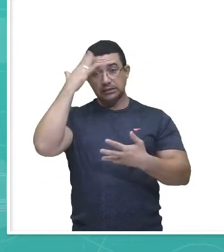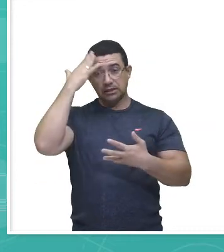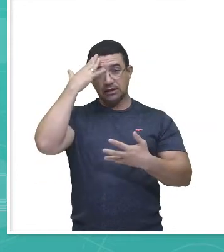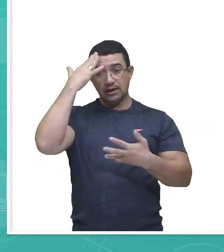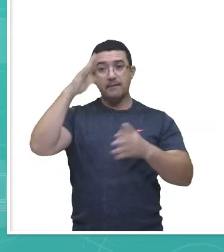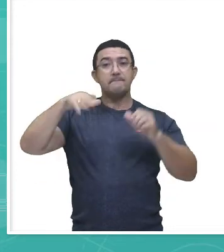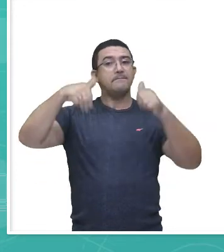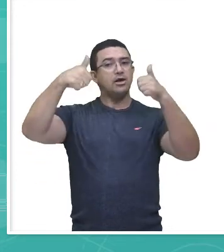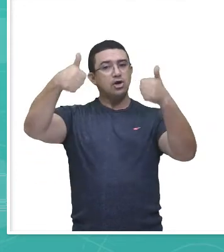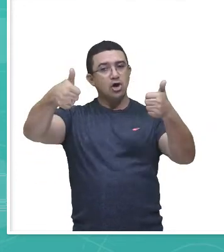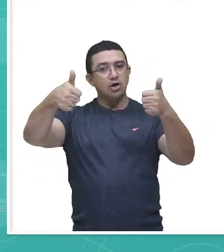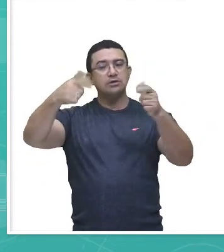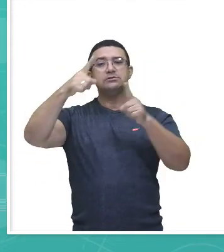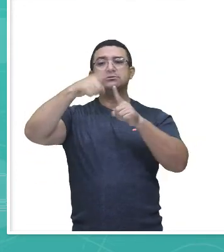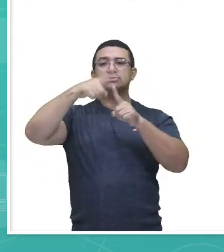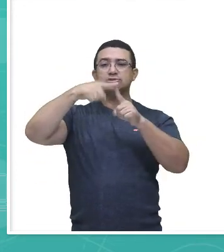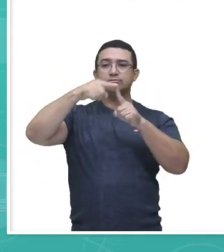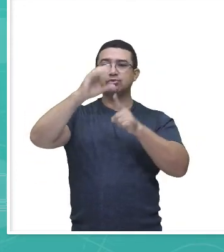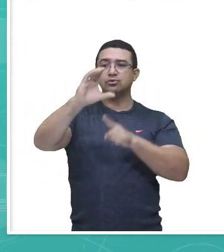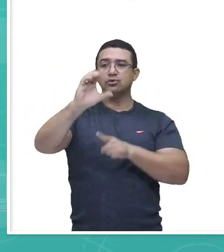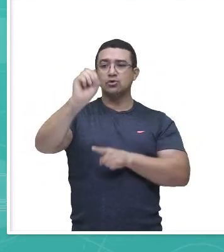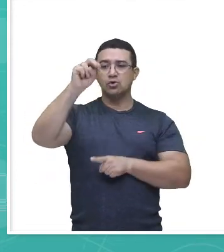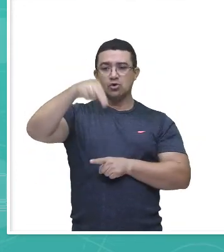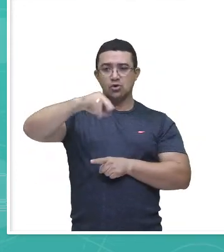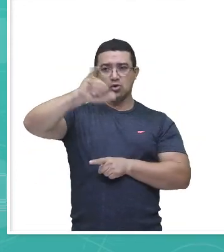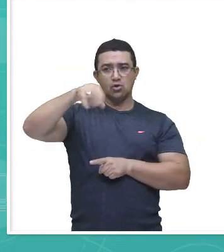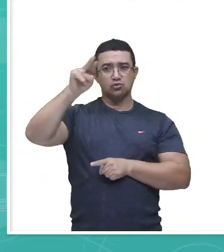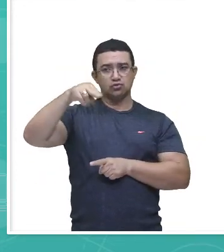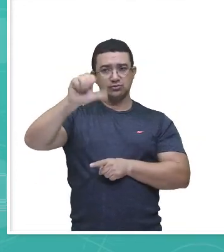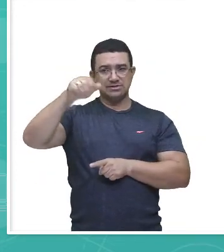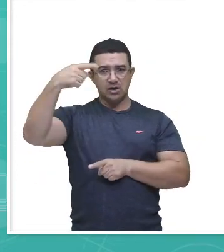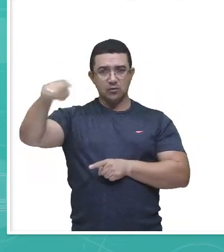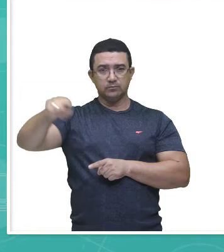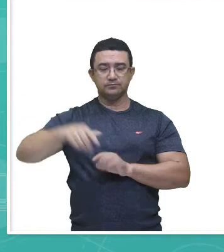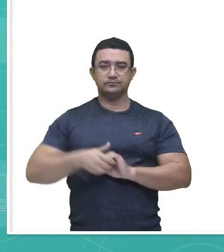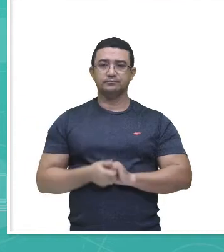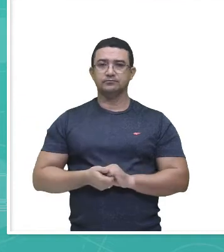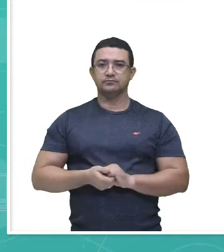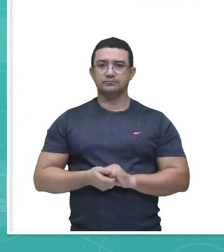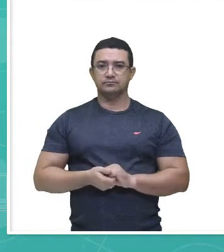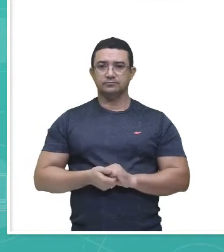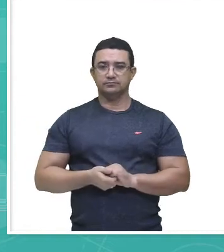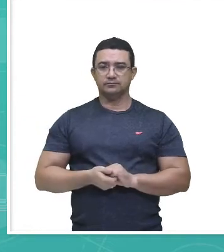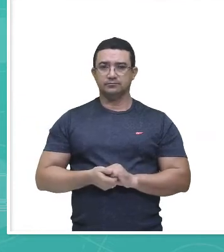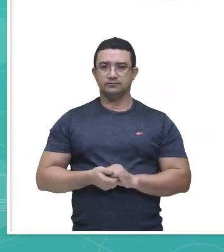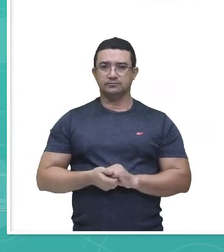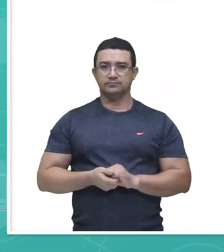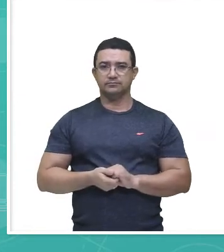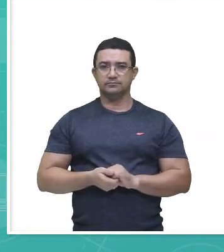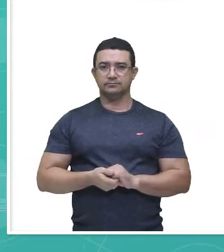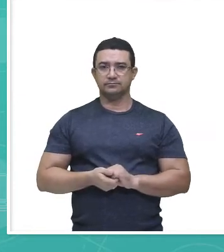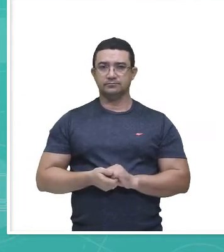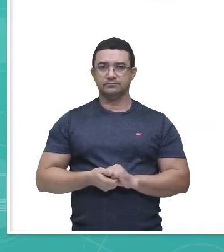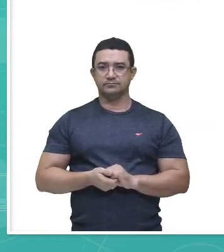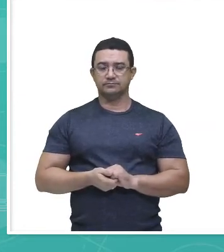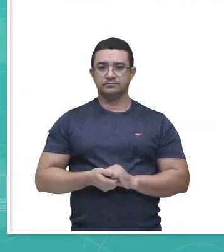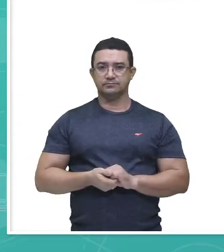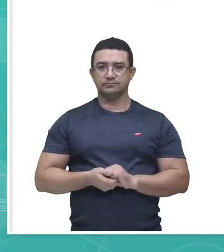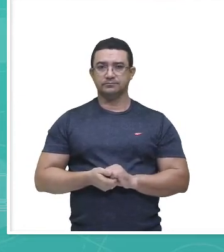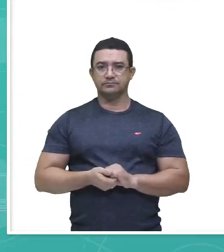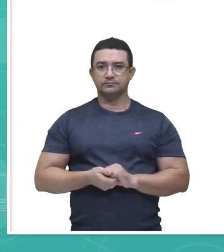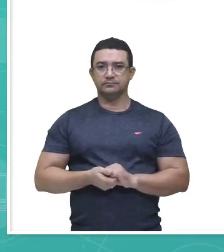momento. Eu gostaria que você compreendesse só essa diferença, porque sindética e assindética, tá?